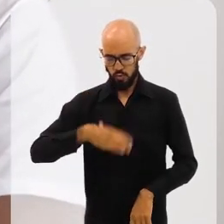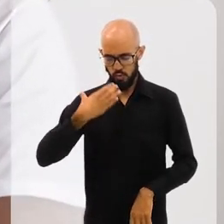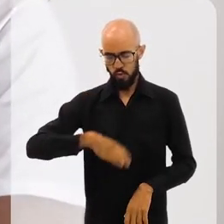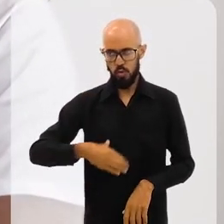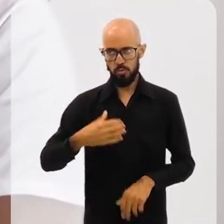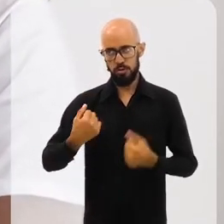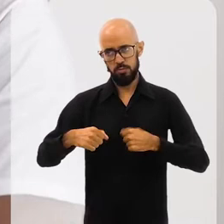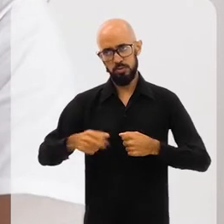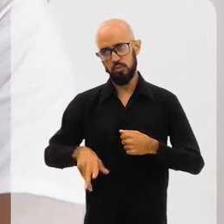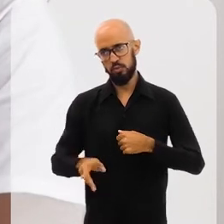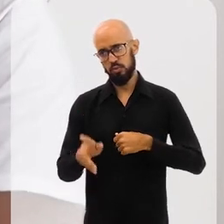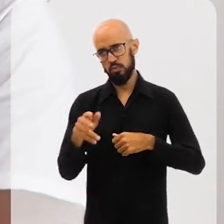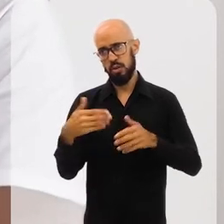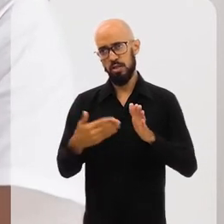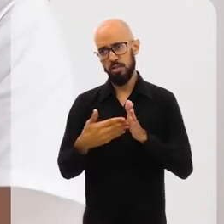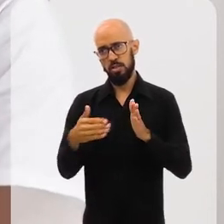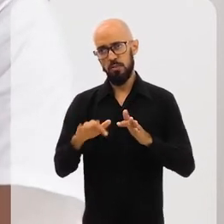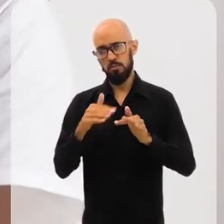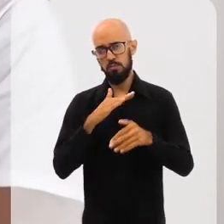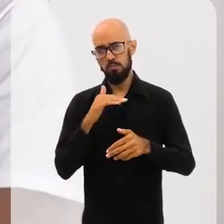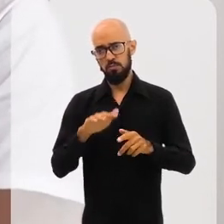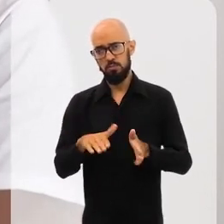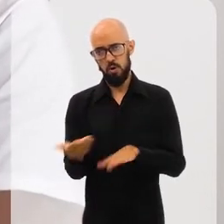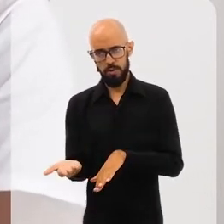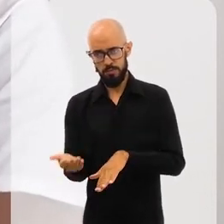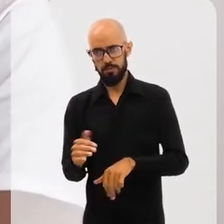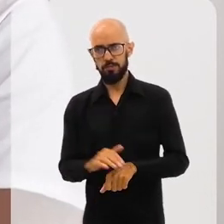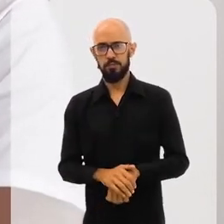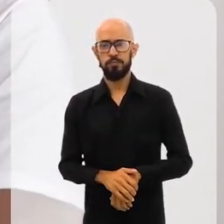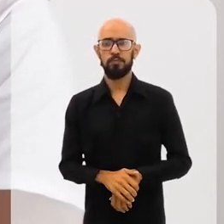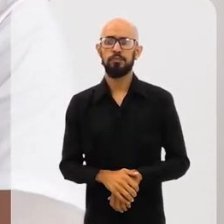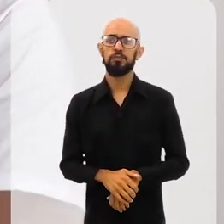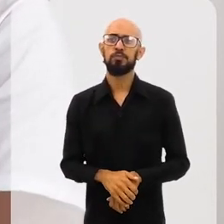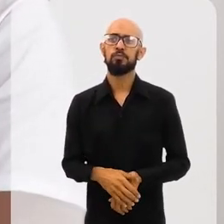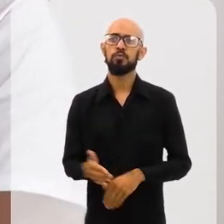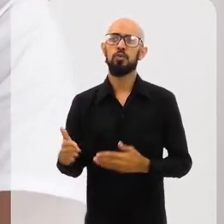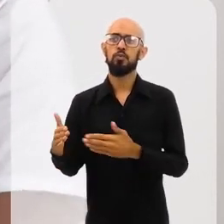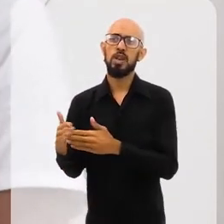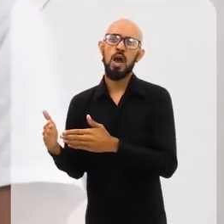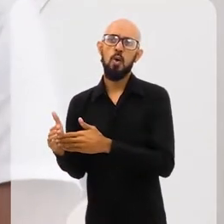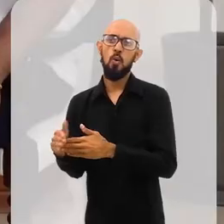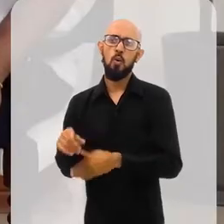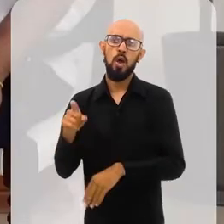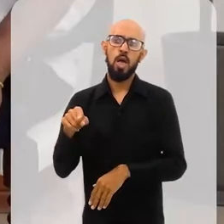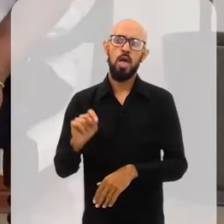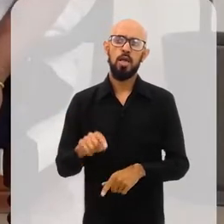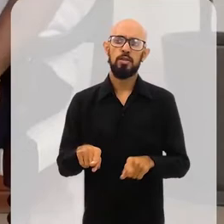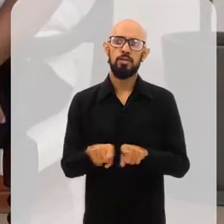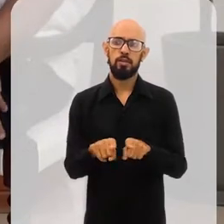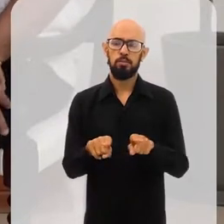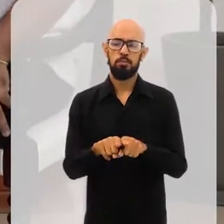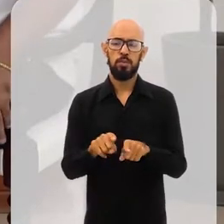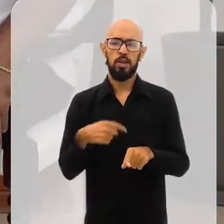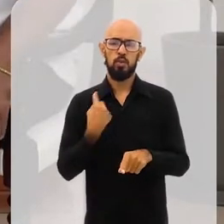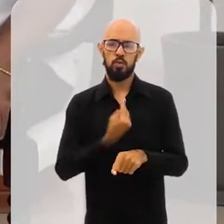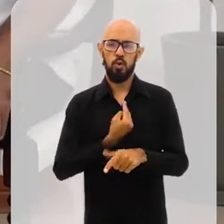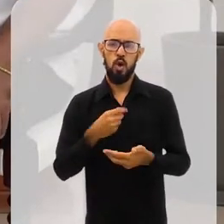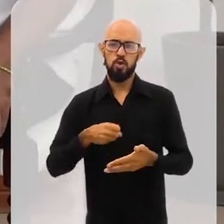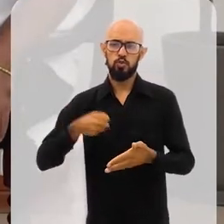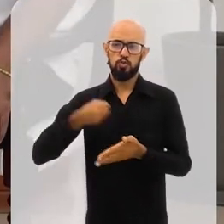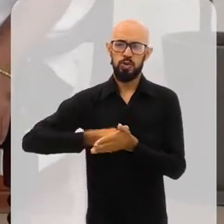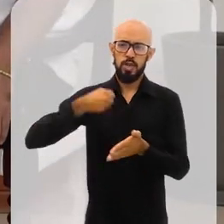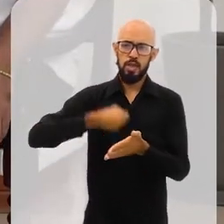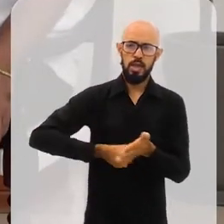precisa manter até nossos últimos dias, né? Então é um dos orixás mais importantes que a gente tem. E aquele último? Esse também é nosso